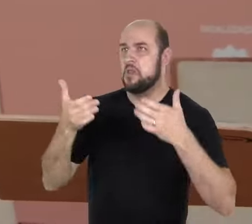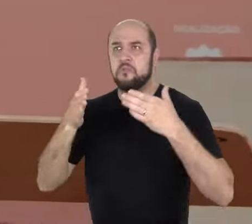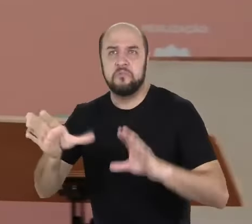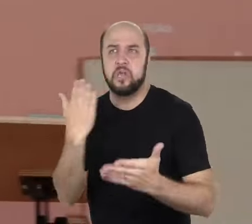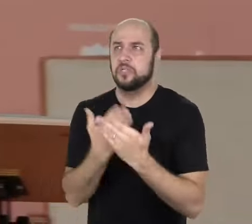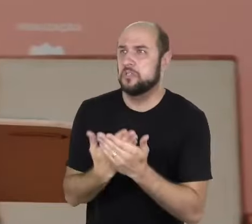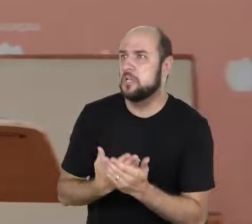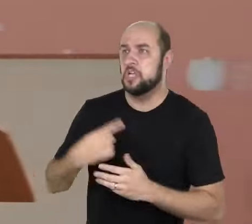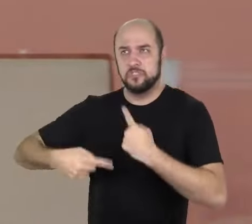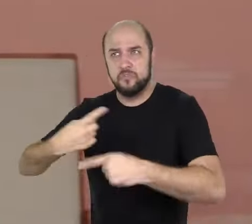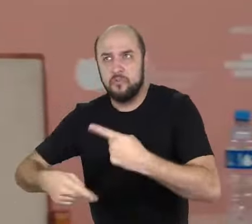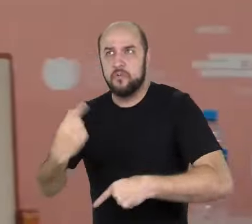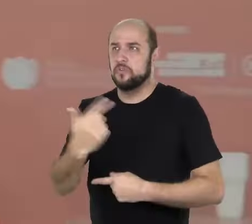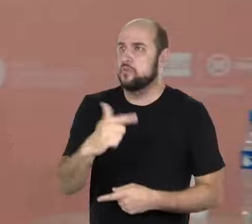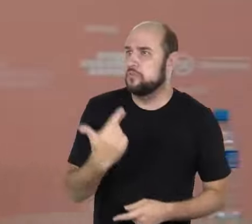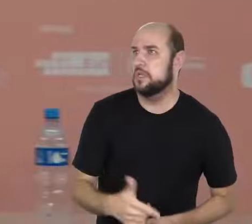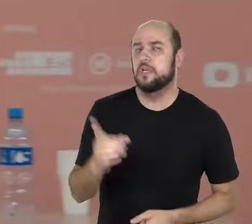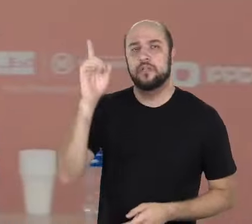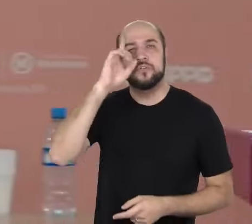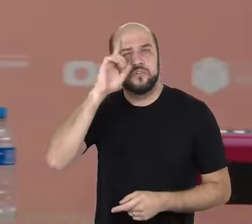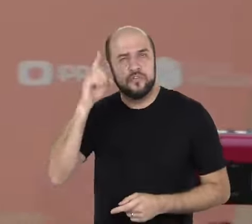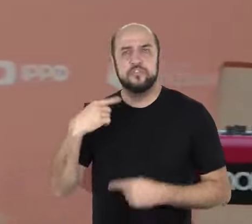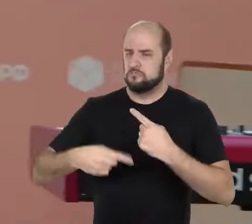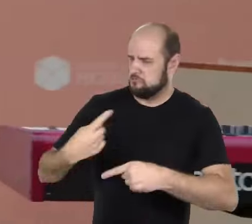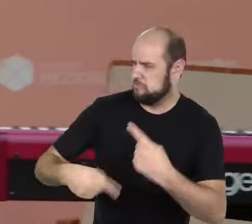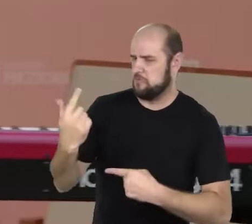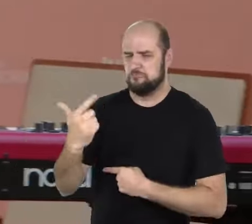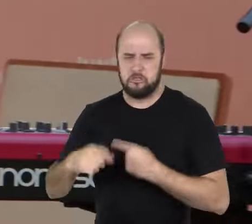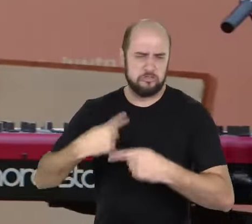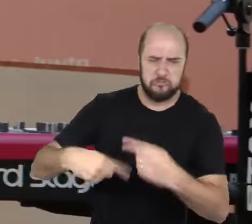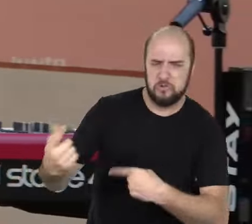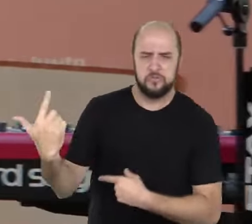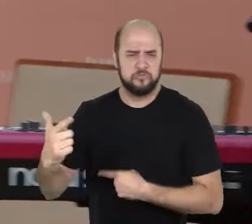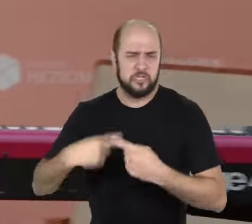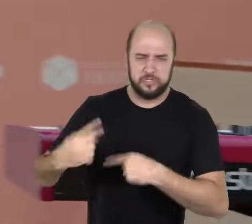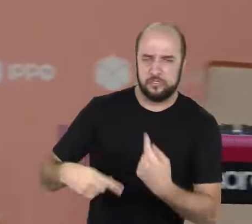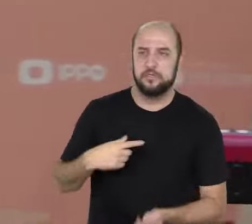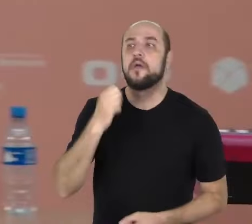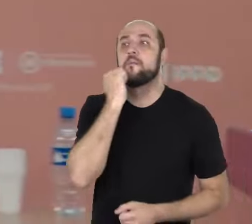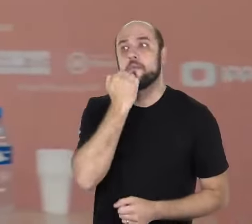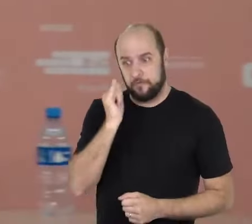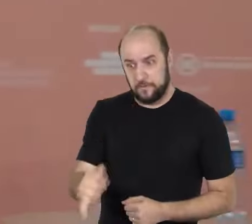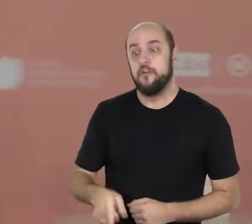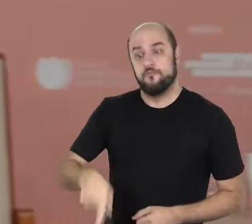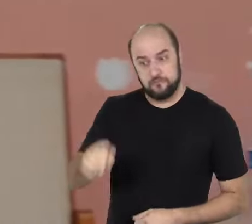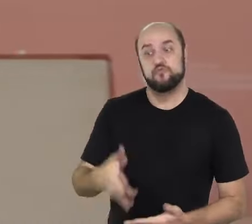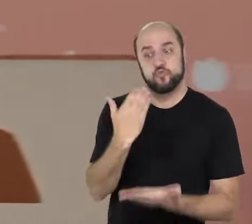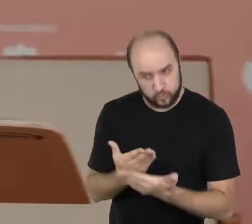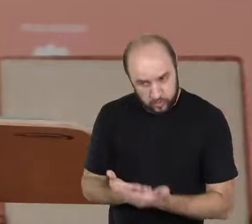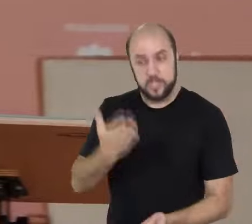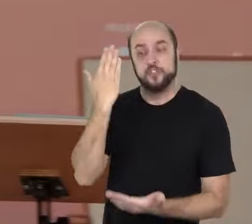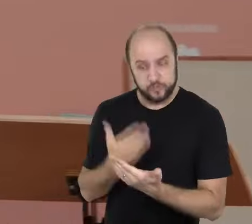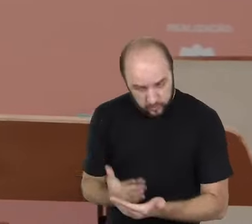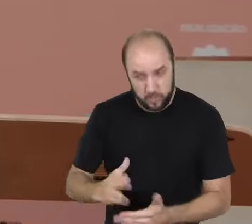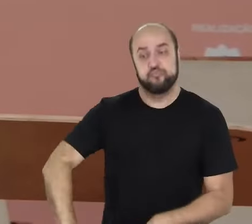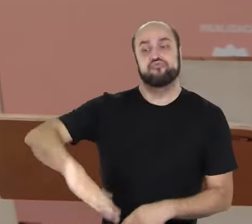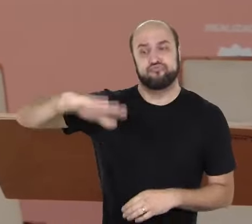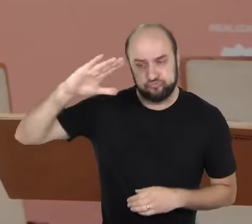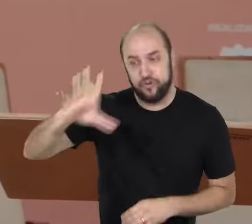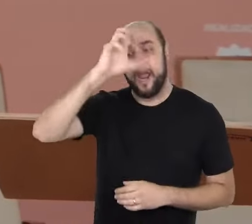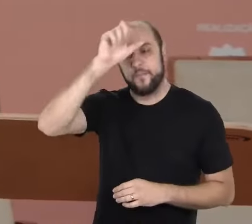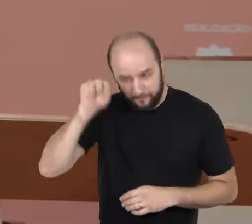Thalita não desenvolve. Todo dia era, a Thalita não desenvolve, a Thalita não desenvolve, a Thalita não desenvolve. E todo dia minha mãe falava para mim, você vai estudar, você vai crescer, você